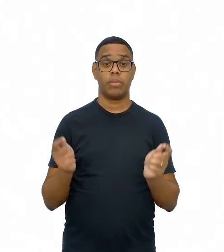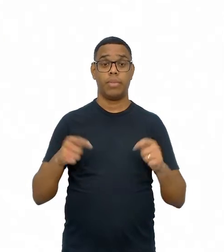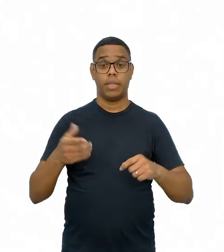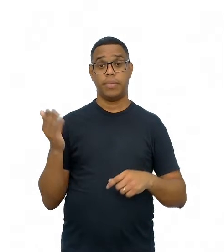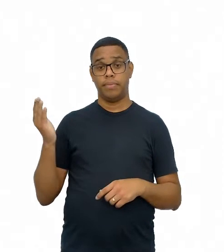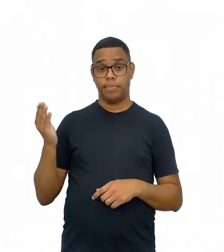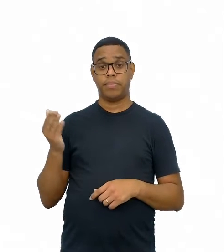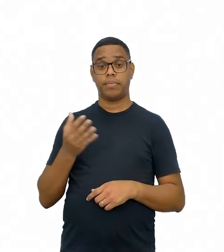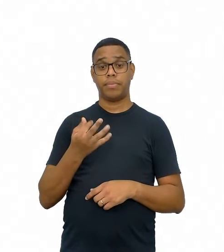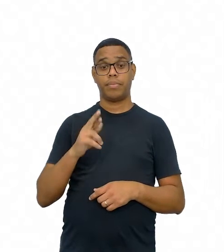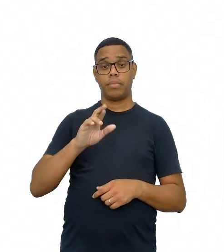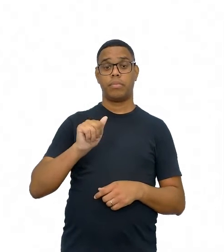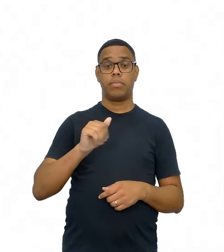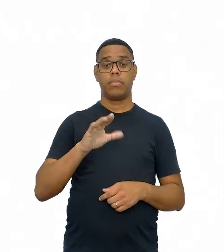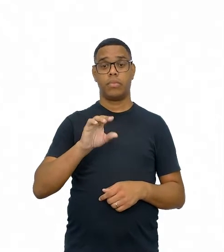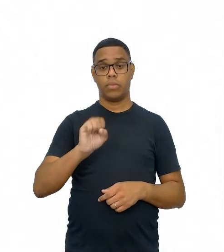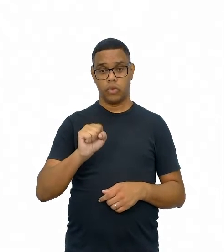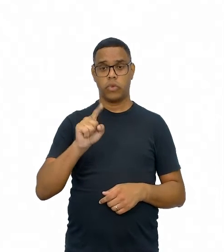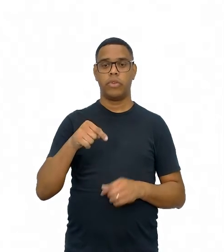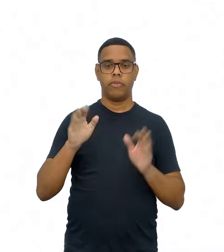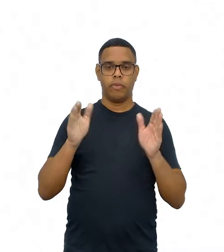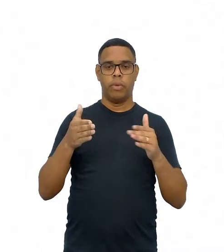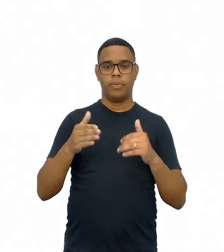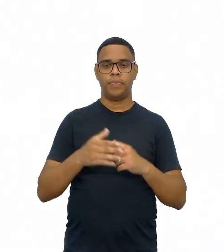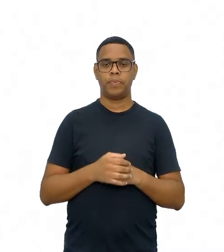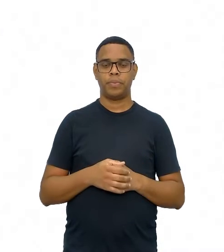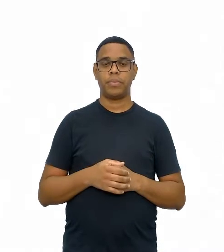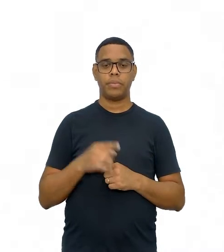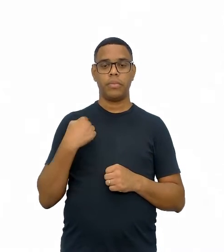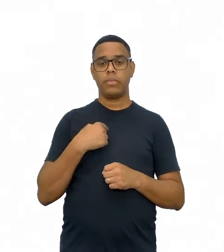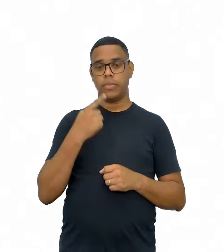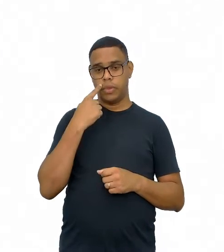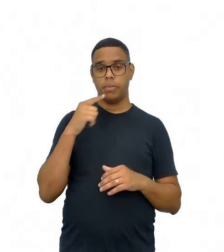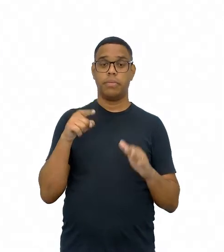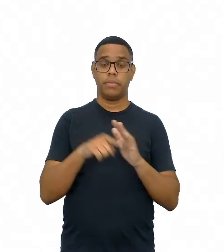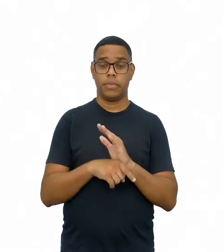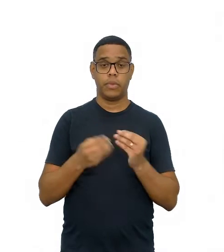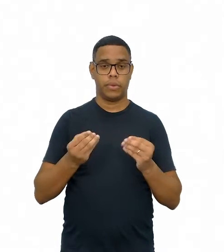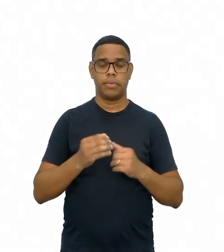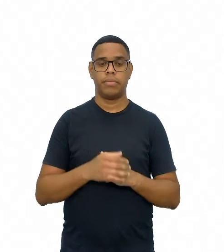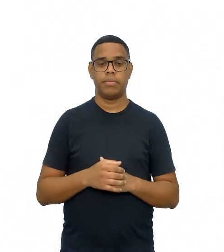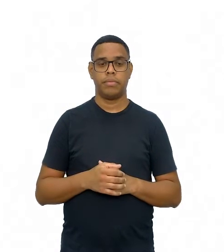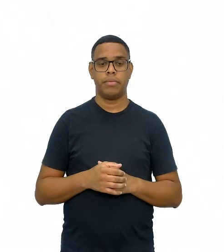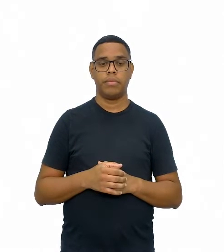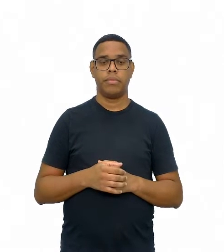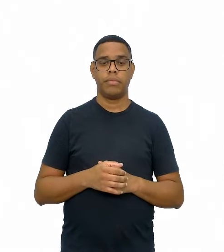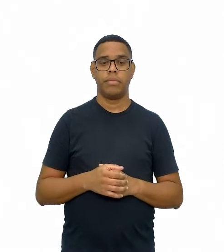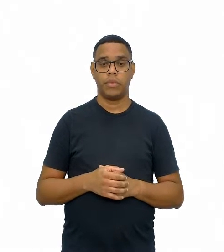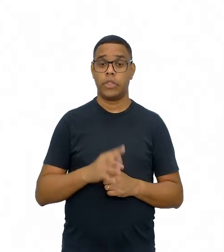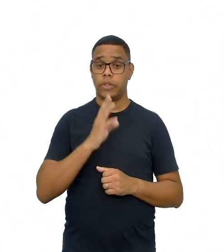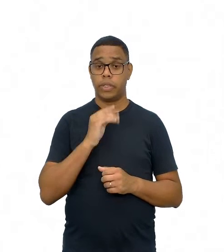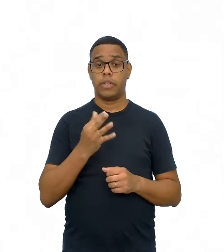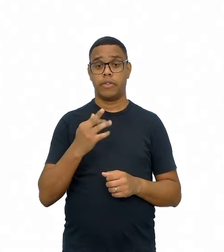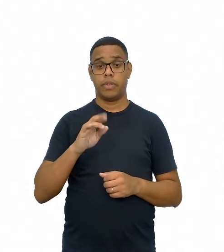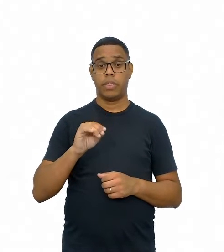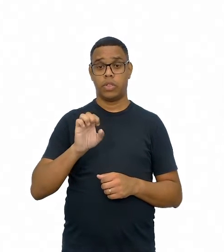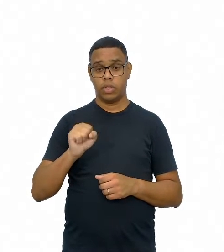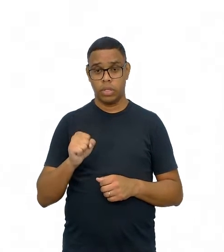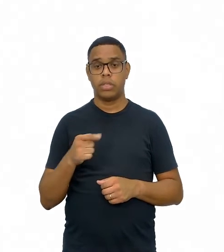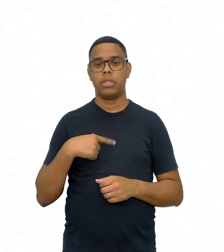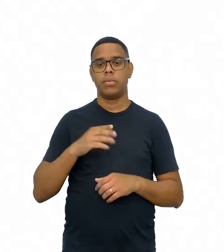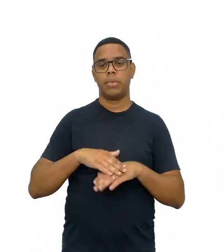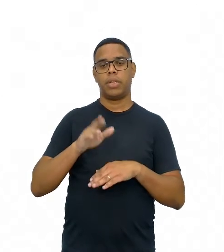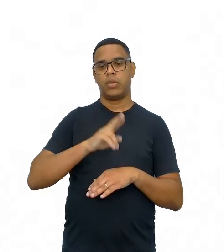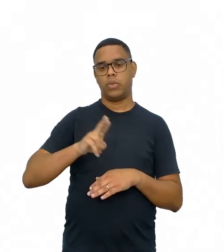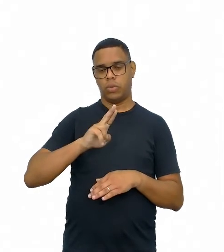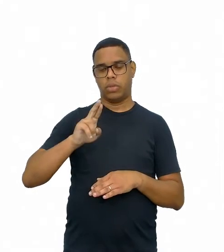as frações são o ponto de atenção. Vejamos o que diz essa habilidade. Ela fala reconhecer as frações unitárias